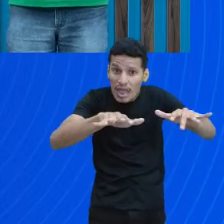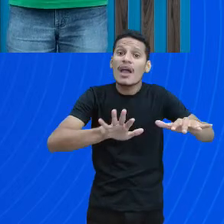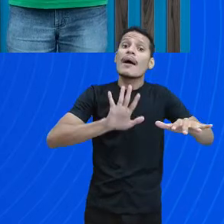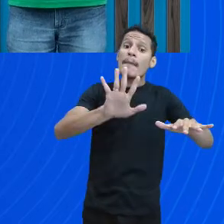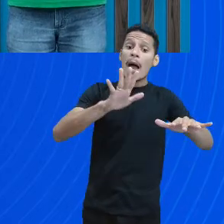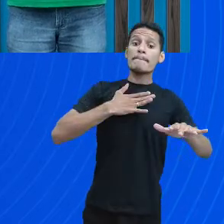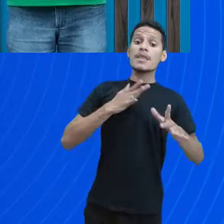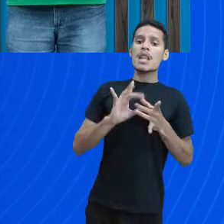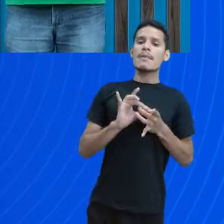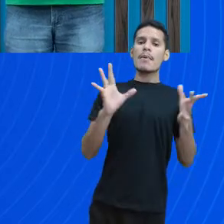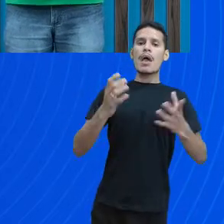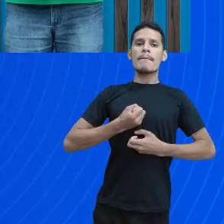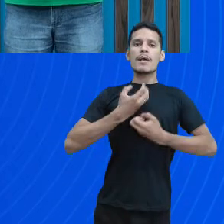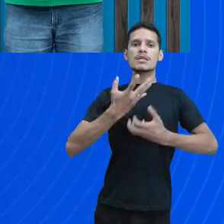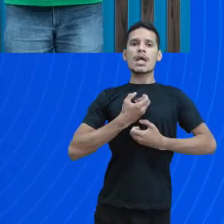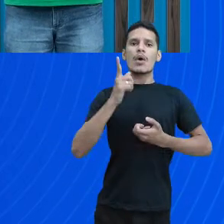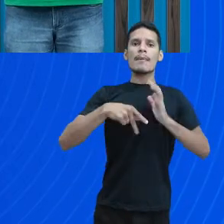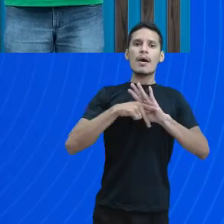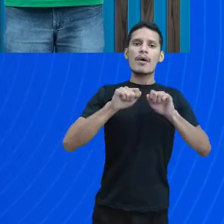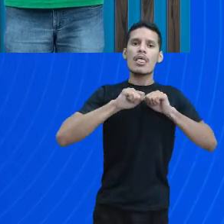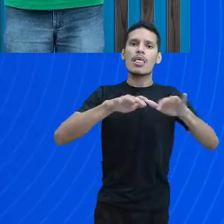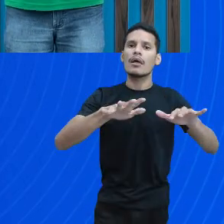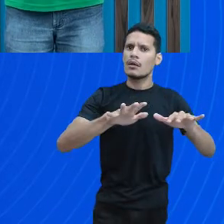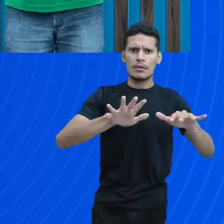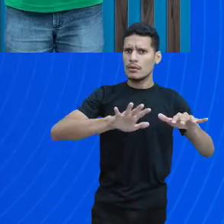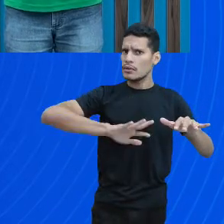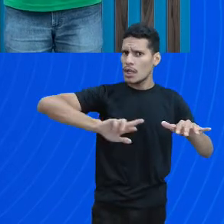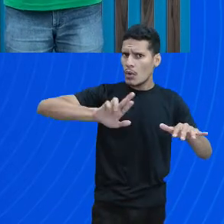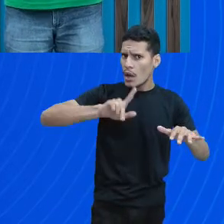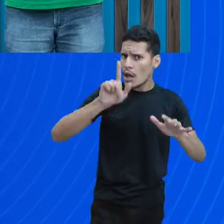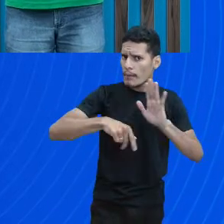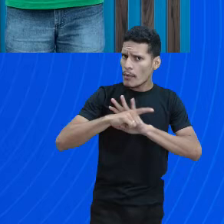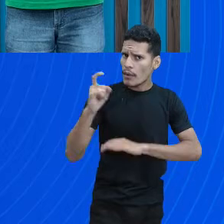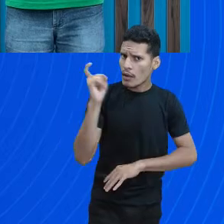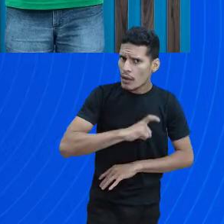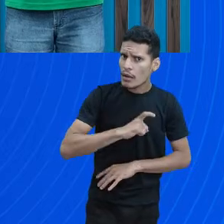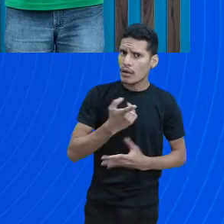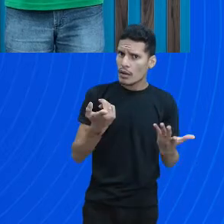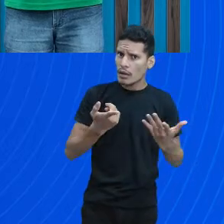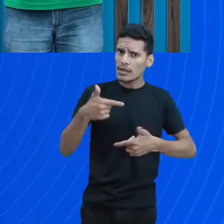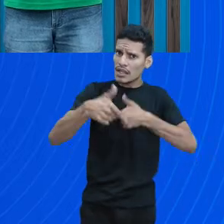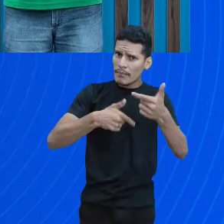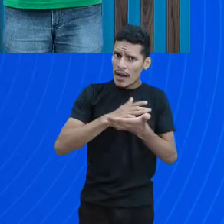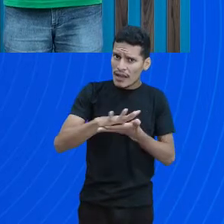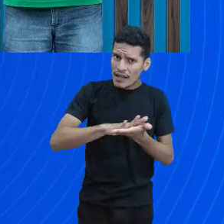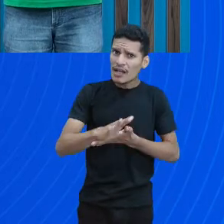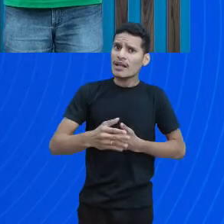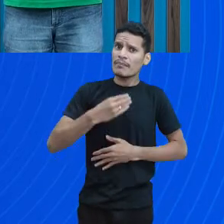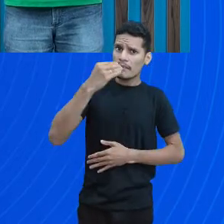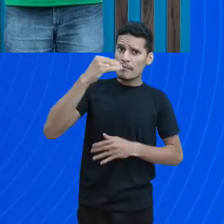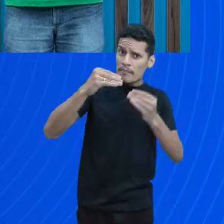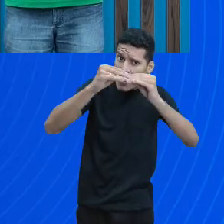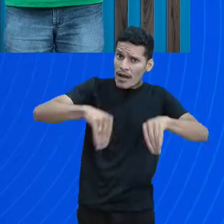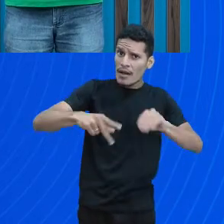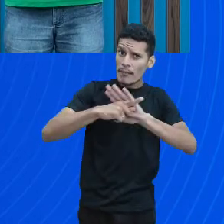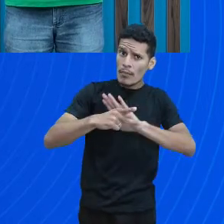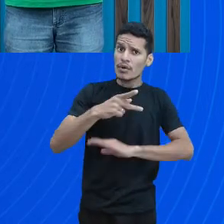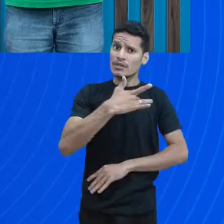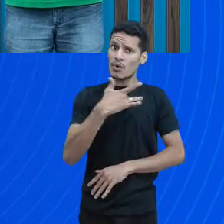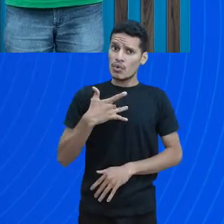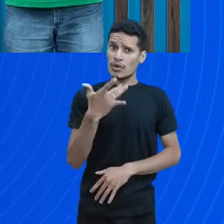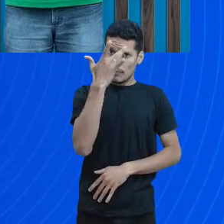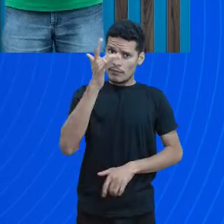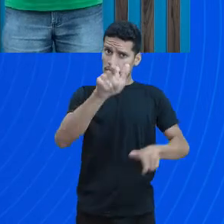mas a minha liberdade de expressão é jogar isso. Não, nesse caso você faz um desserviço, prejudica inclusive a saúde das pessoas. Portanto, na